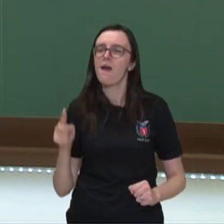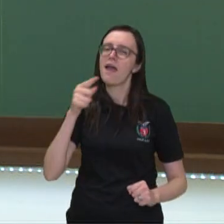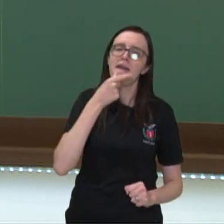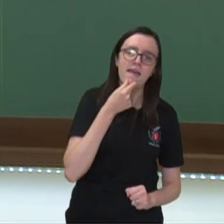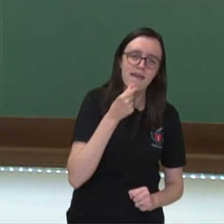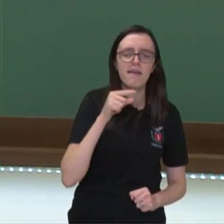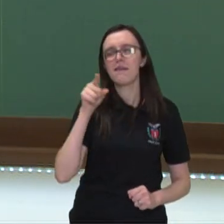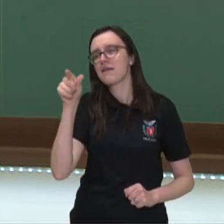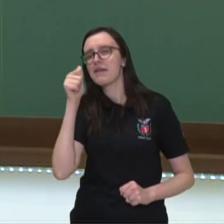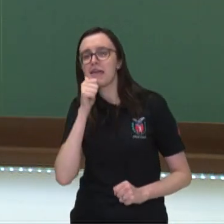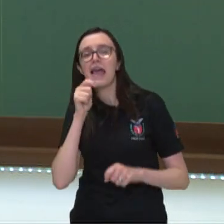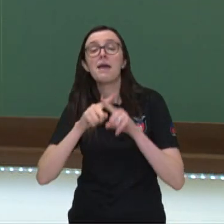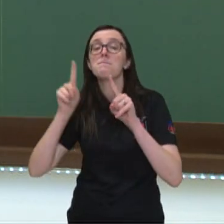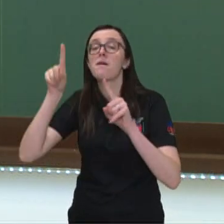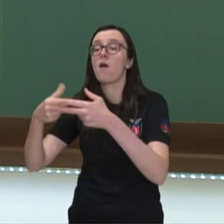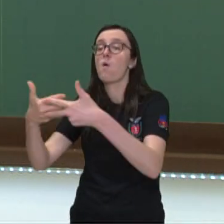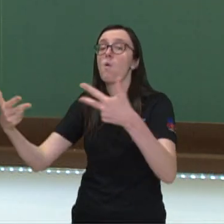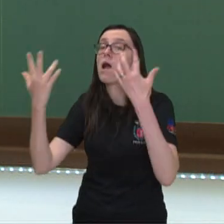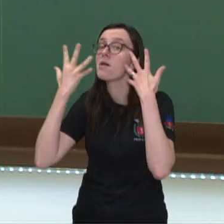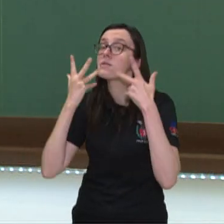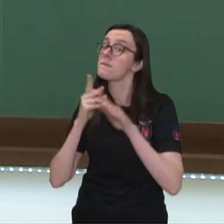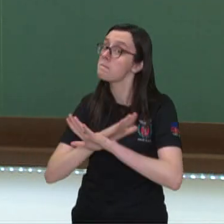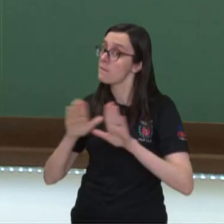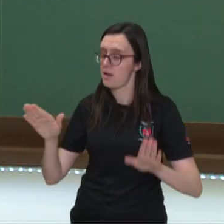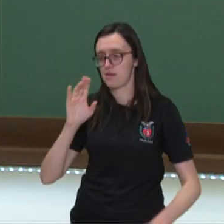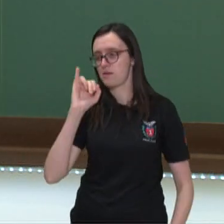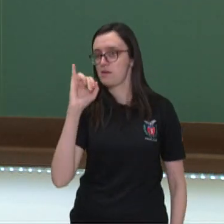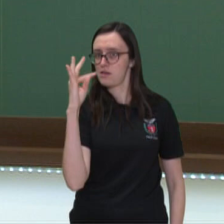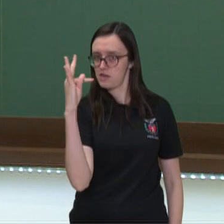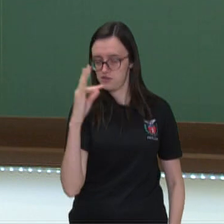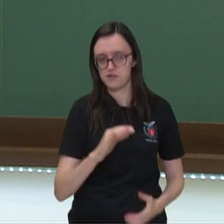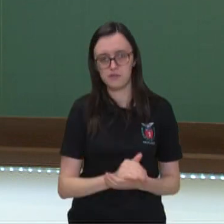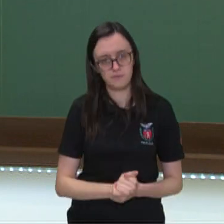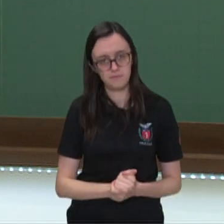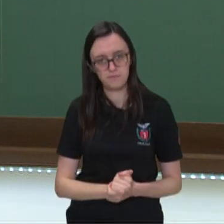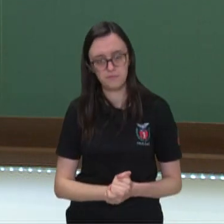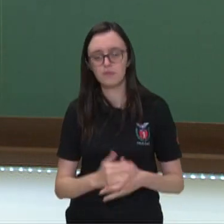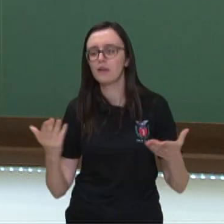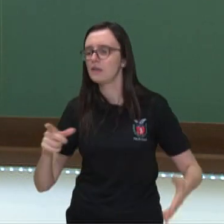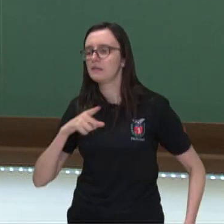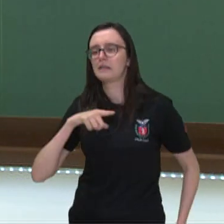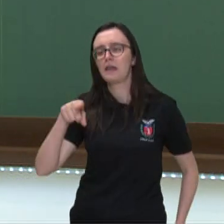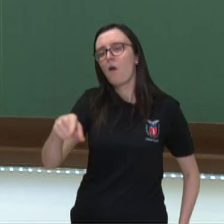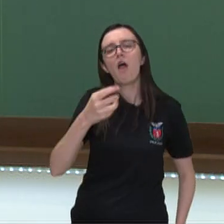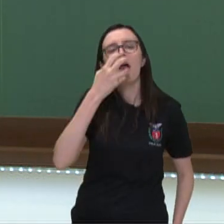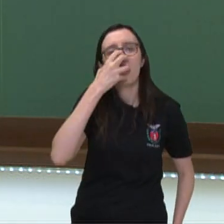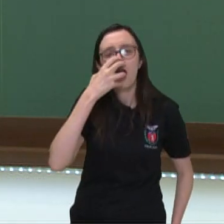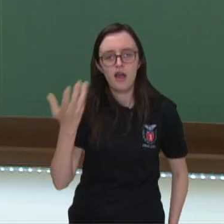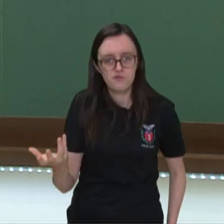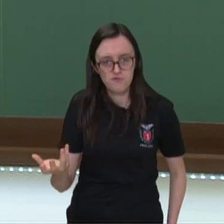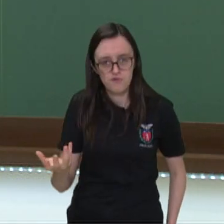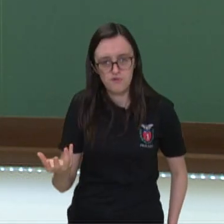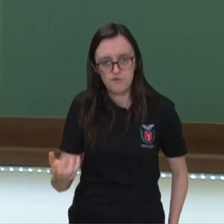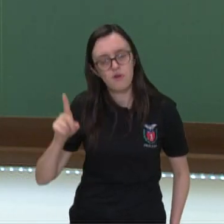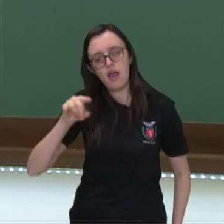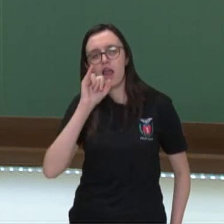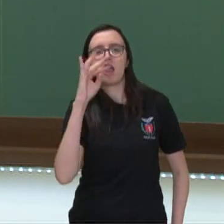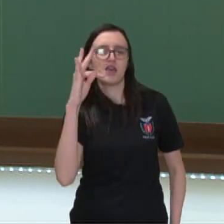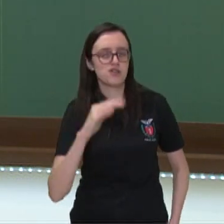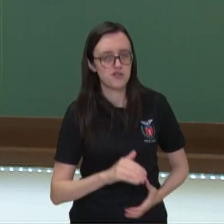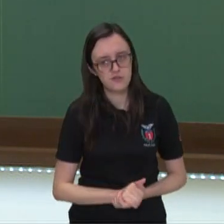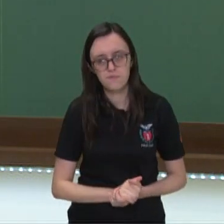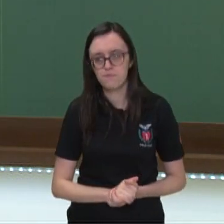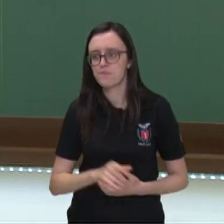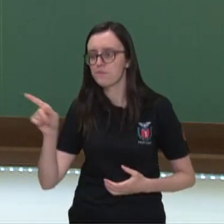de coisas, animais. Então eu uso it. Quando eu quero falar o cachorro, vou usar it. Quero falar